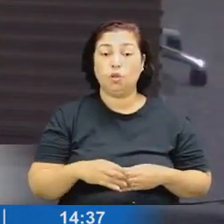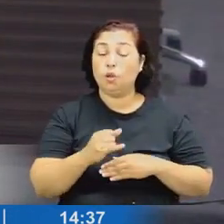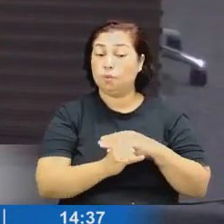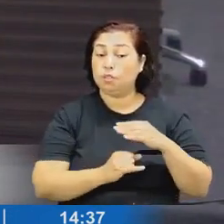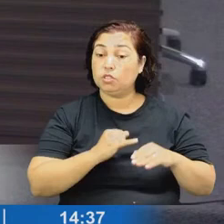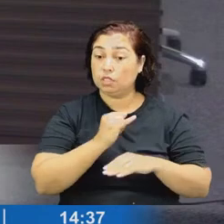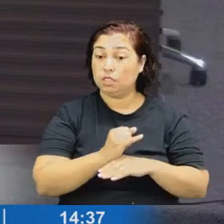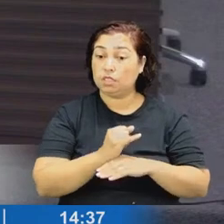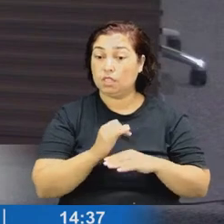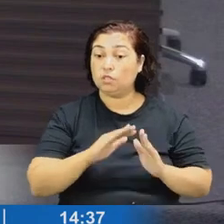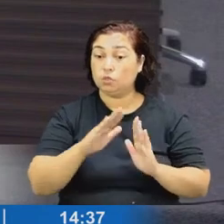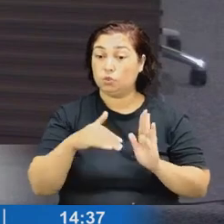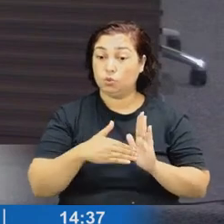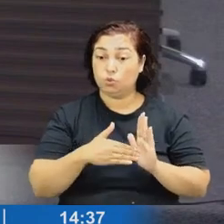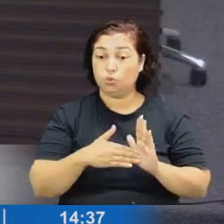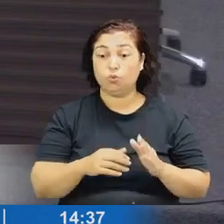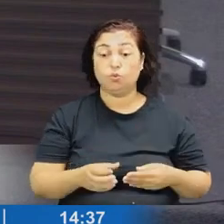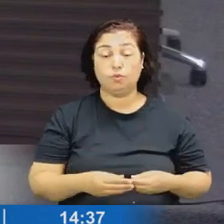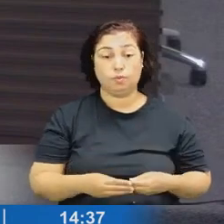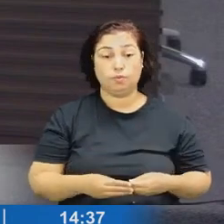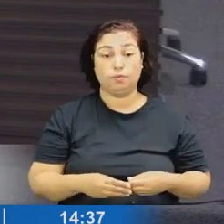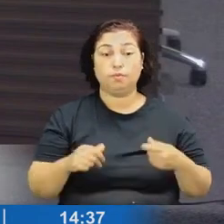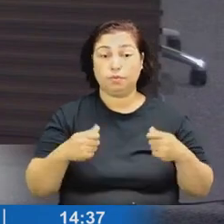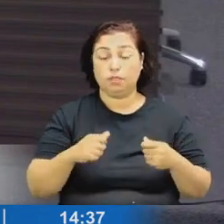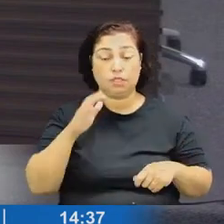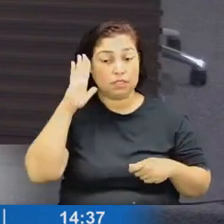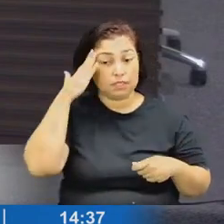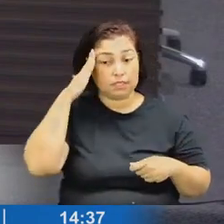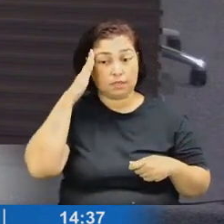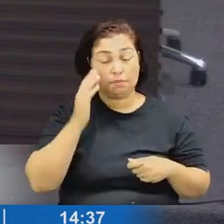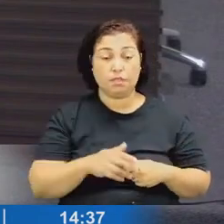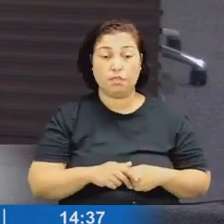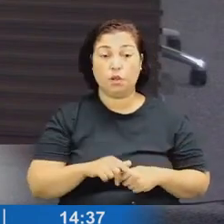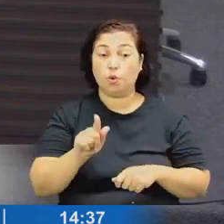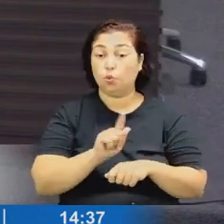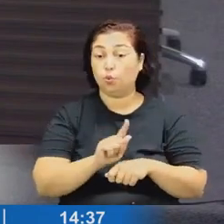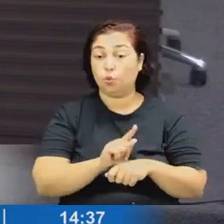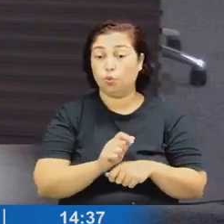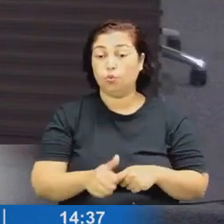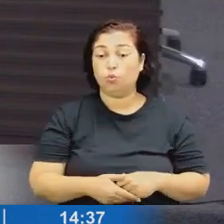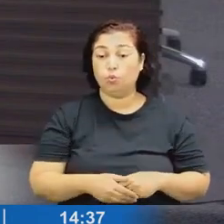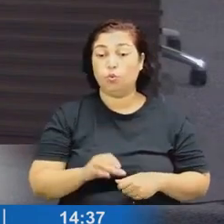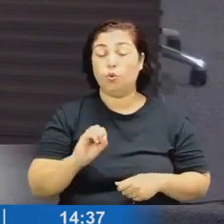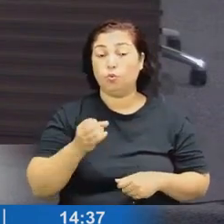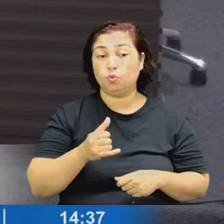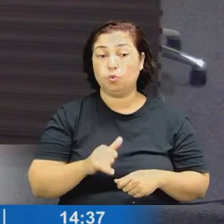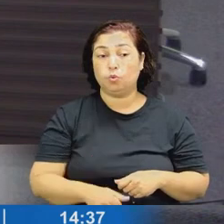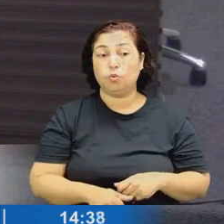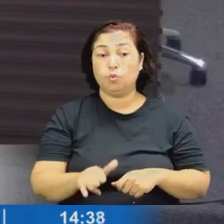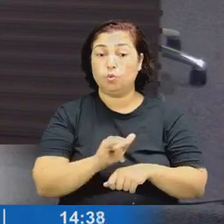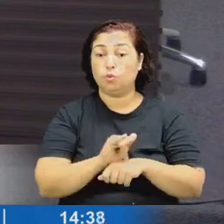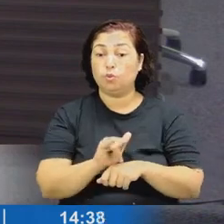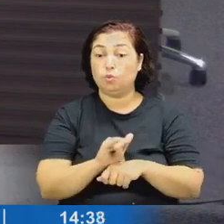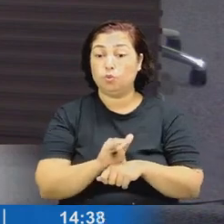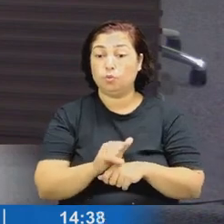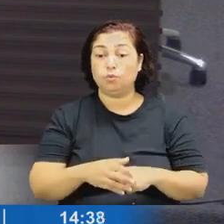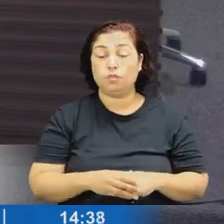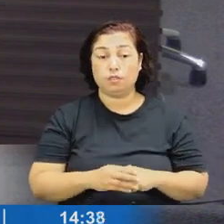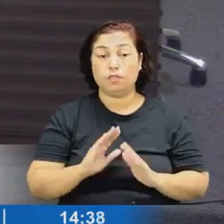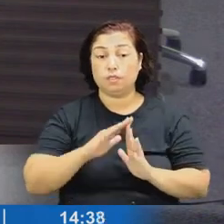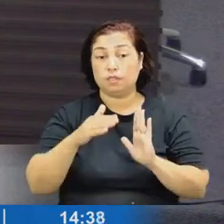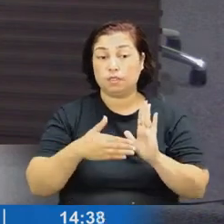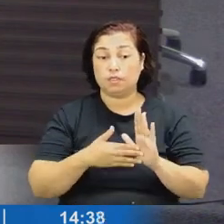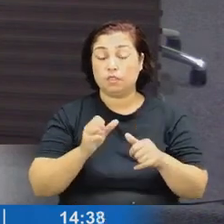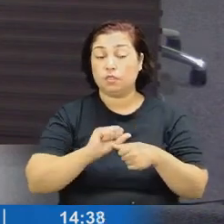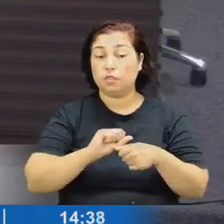impulsionar alguma coisa no Facebook no meta né ou no Google que seja que é o YouTube Então tudo isso faz diferença faz